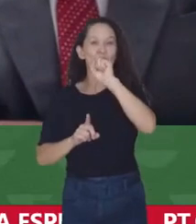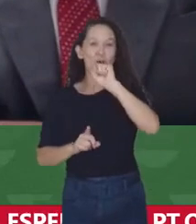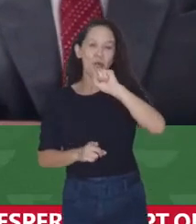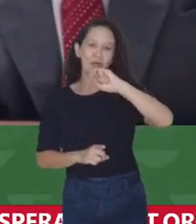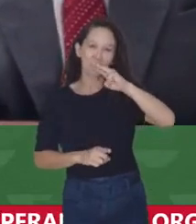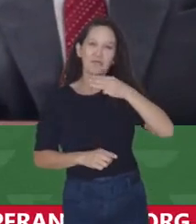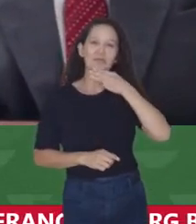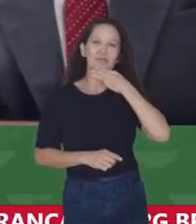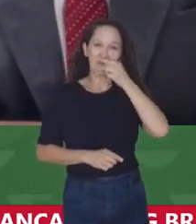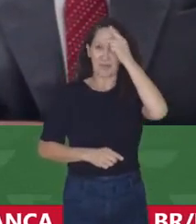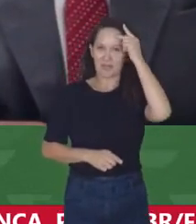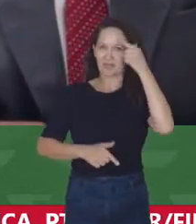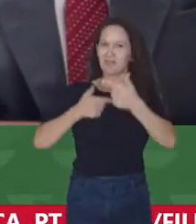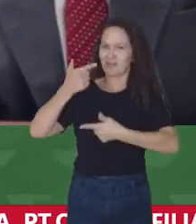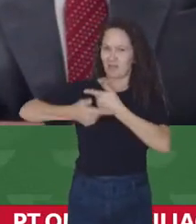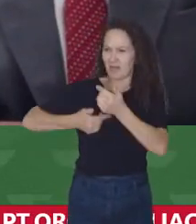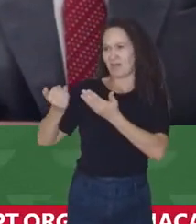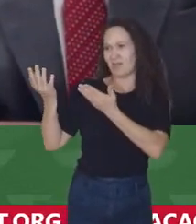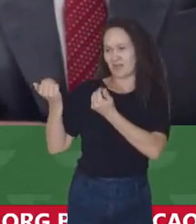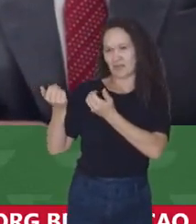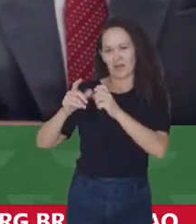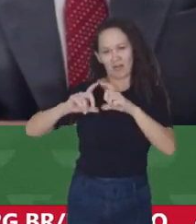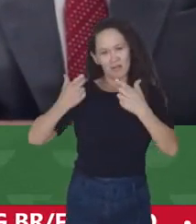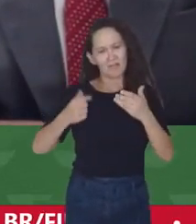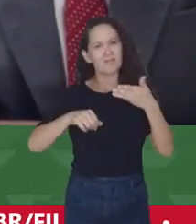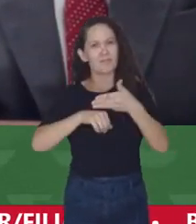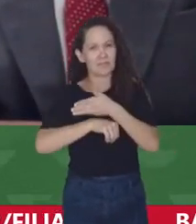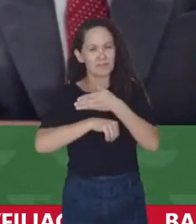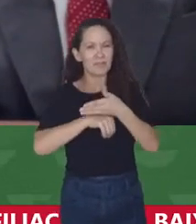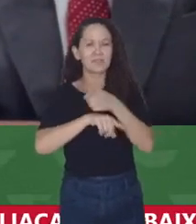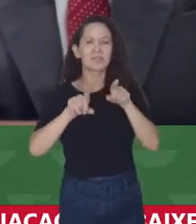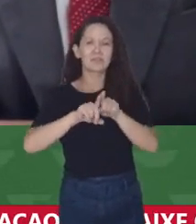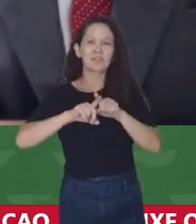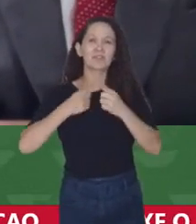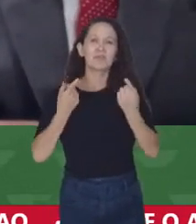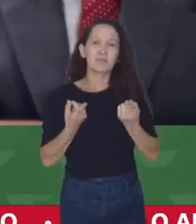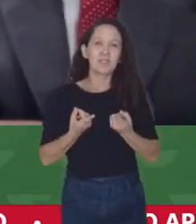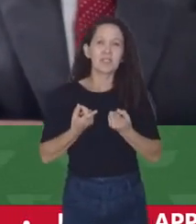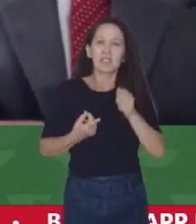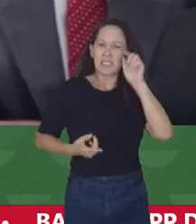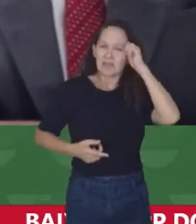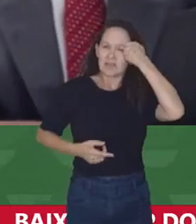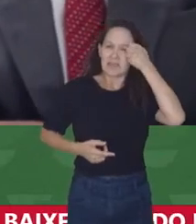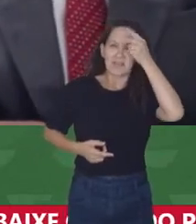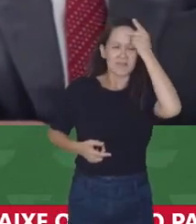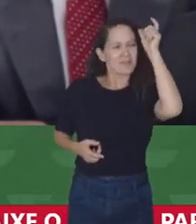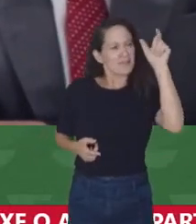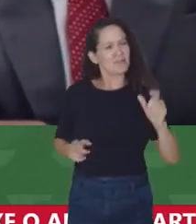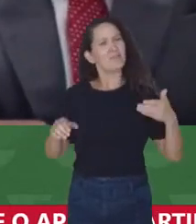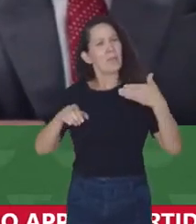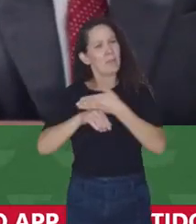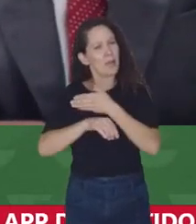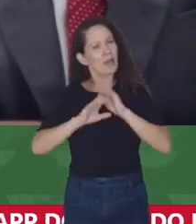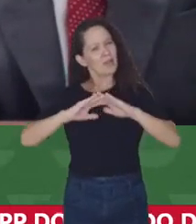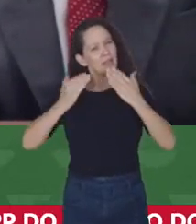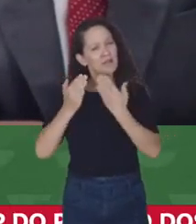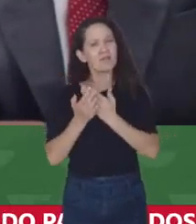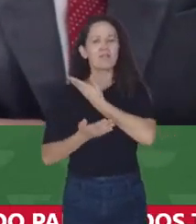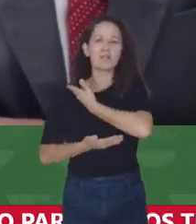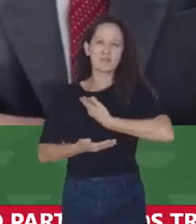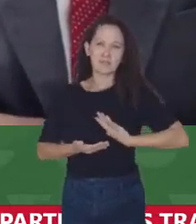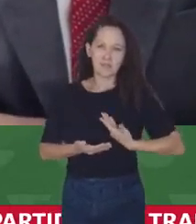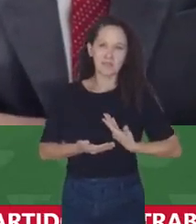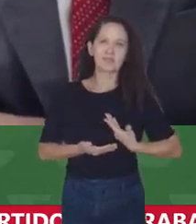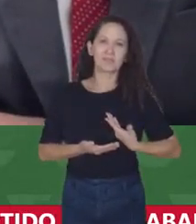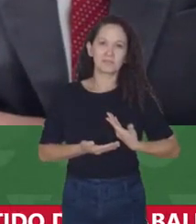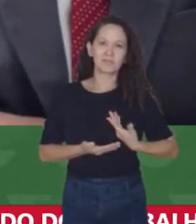interiorização, ampliamos a presença dos negros, das negras, da escola pública.